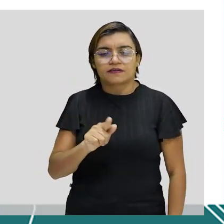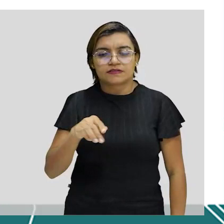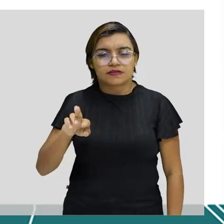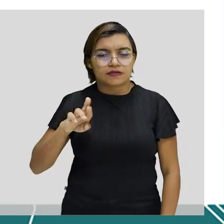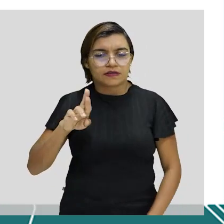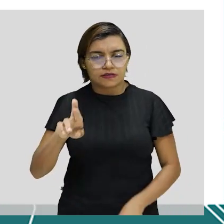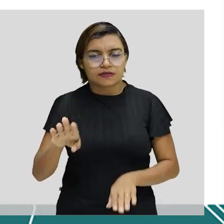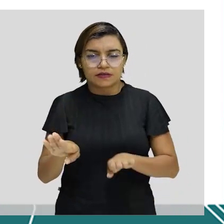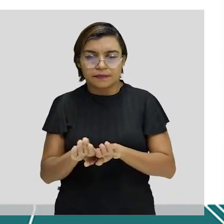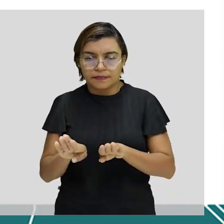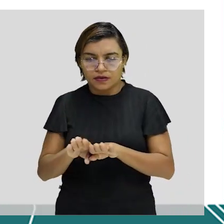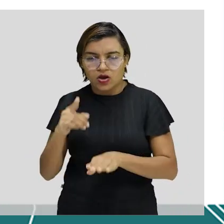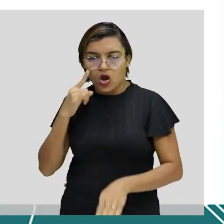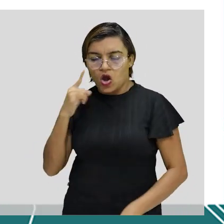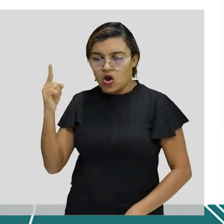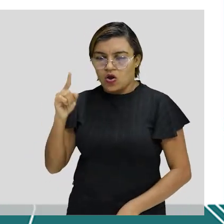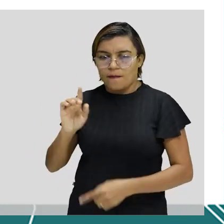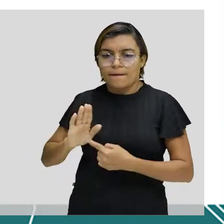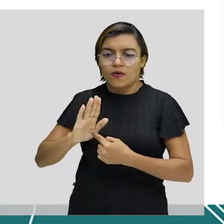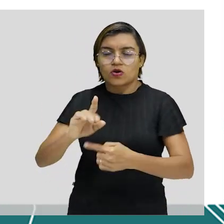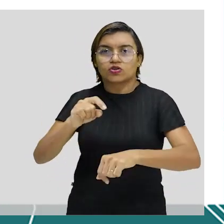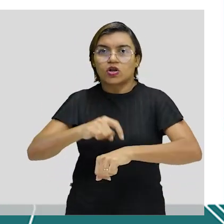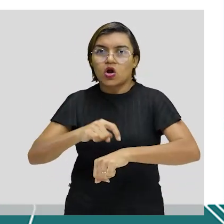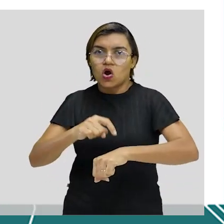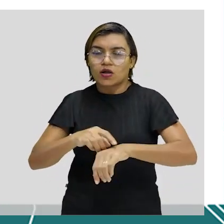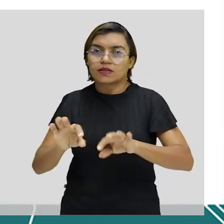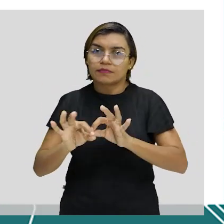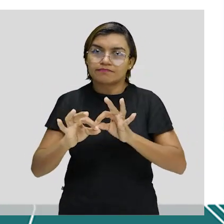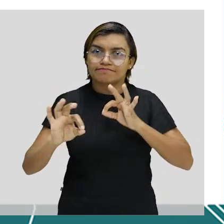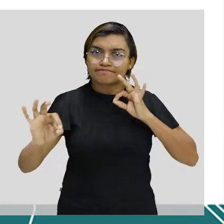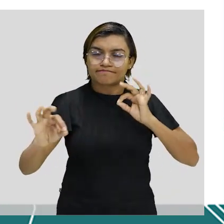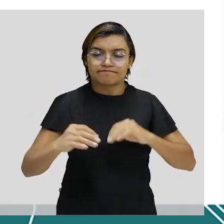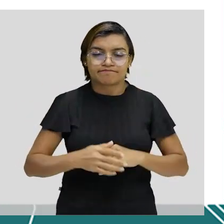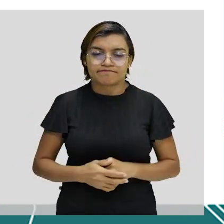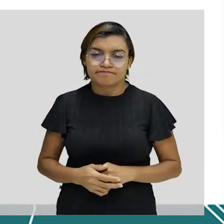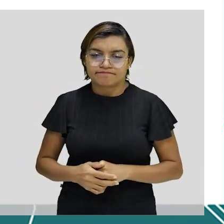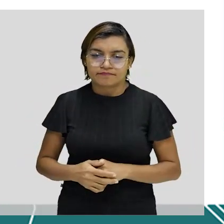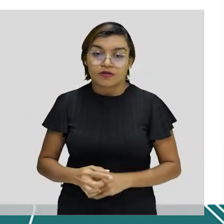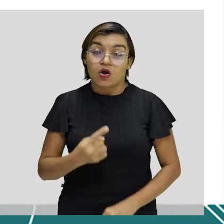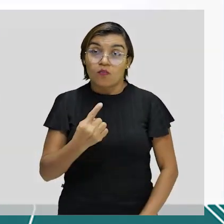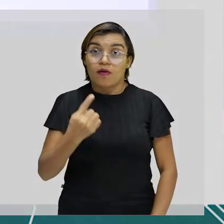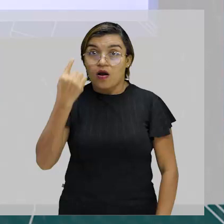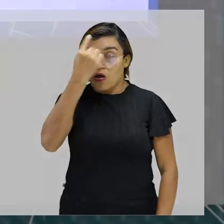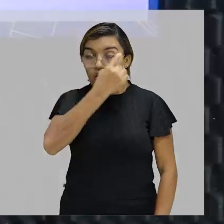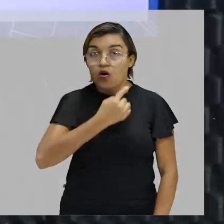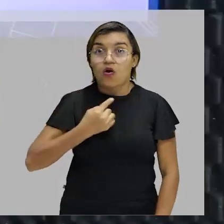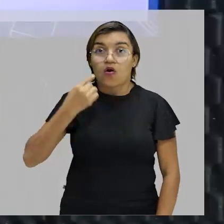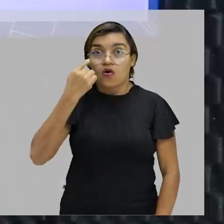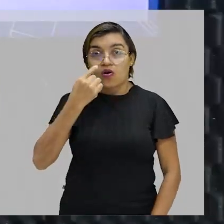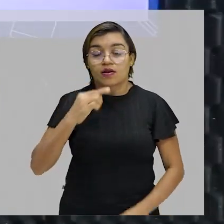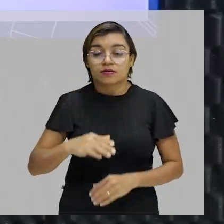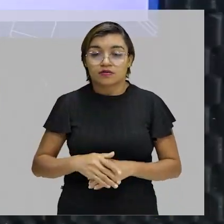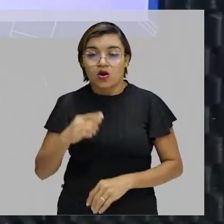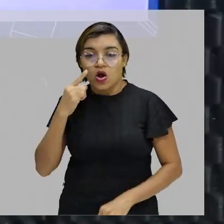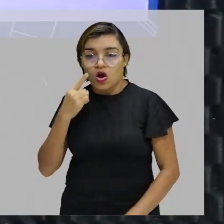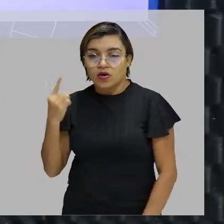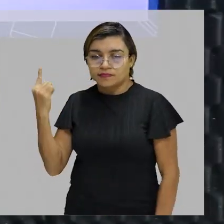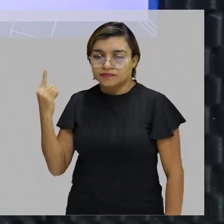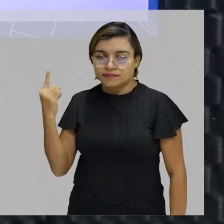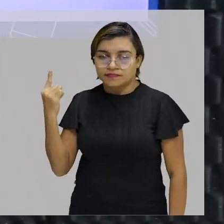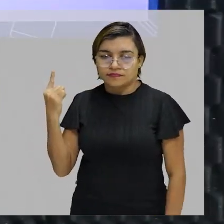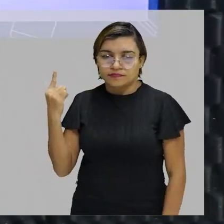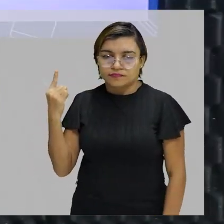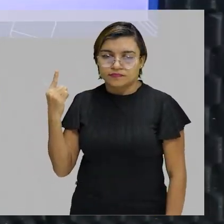e o verbo ser indicando horas e distâncias. É 1 hora, são 3 horas. Olha só.